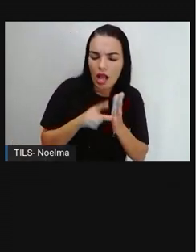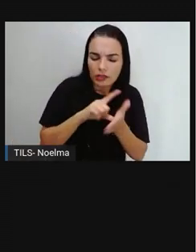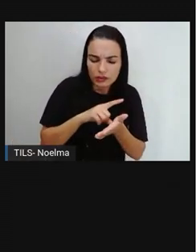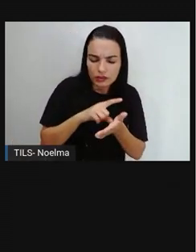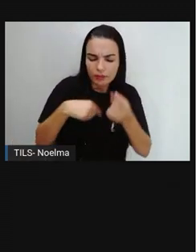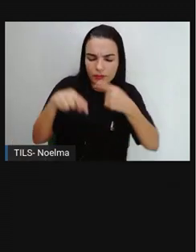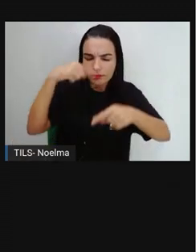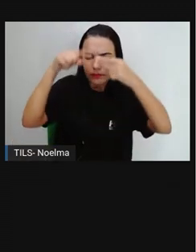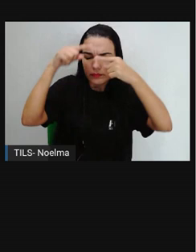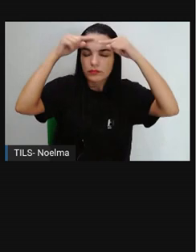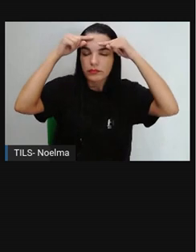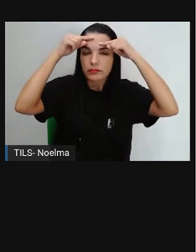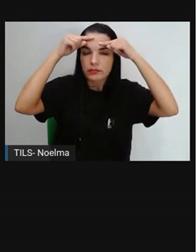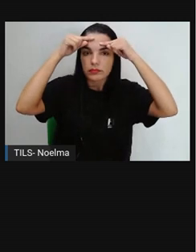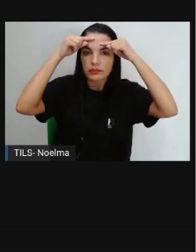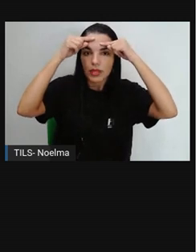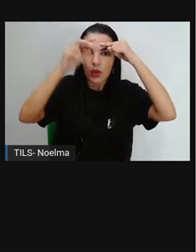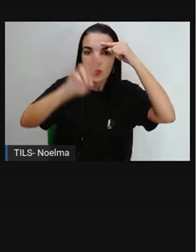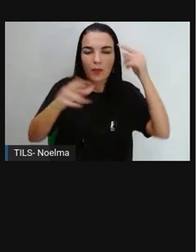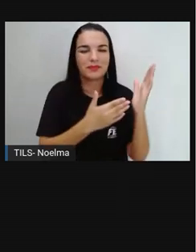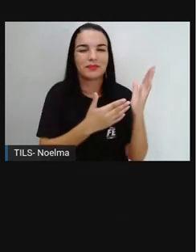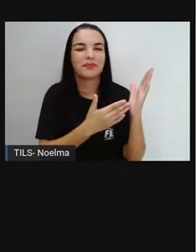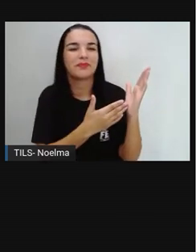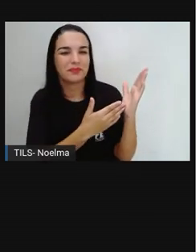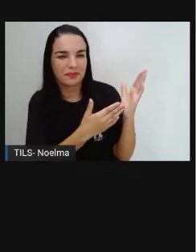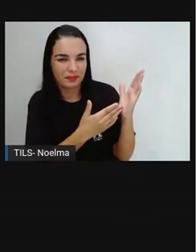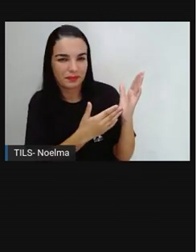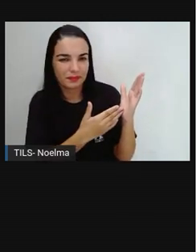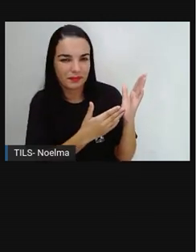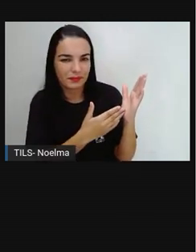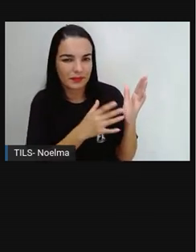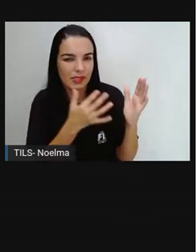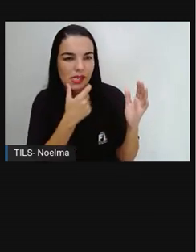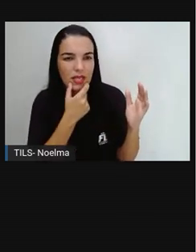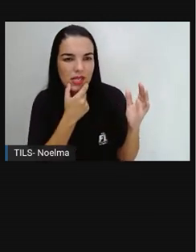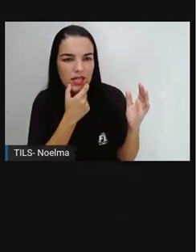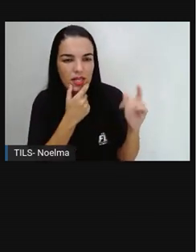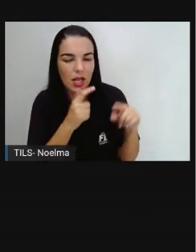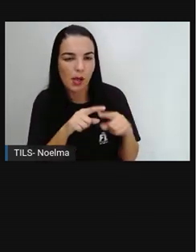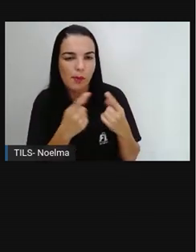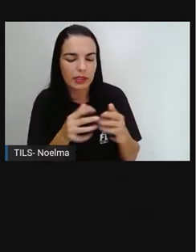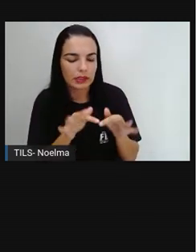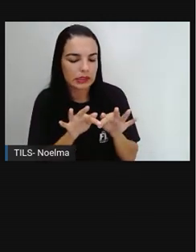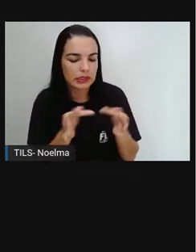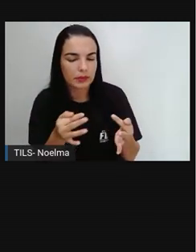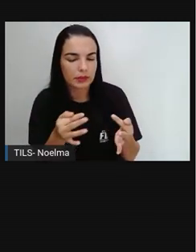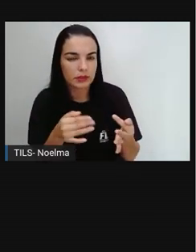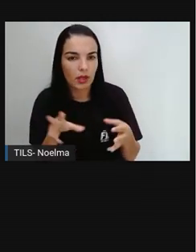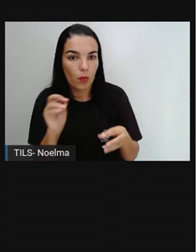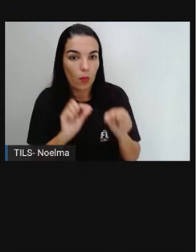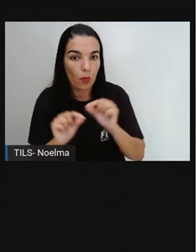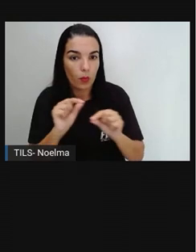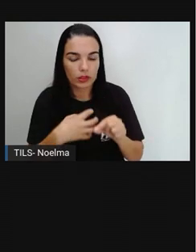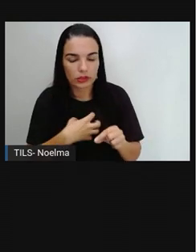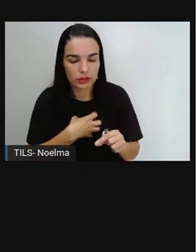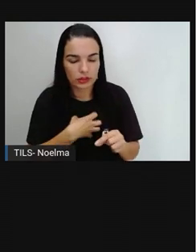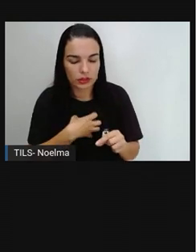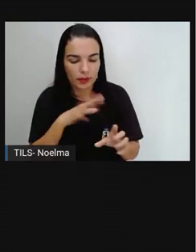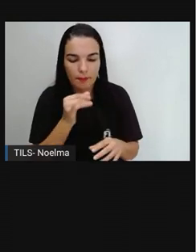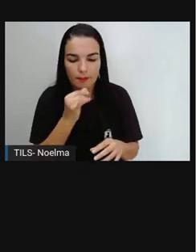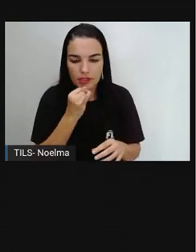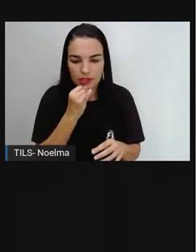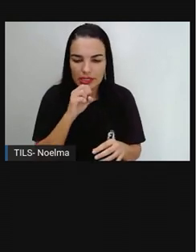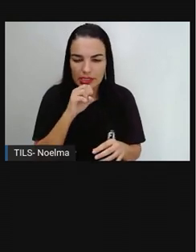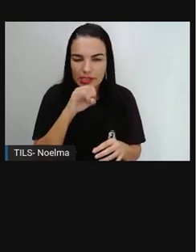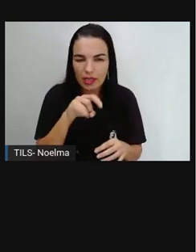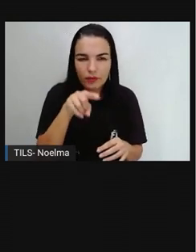efeito priming. O nome é estrangeiro, mas o sentido é bem simples. Pense que você começou a ler um texto que fala sobre o mar.